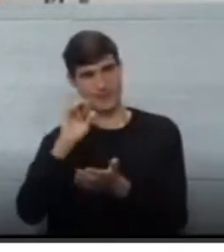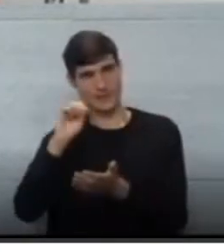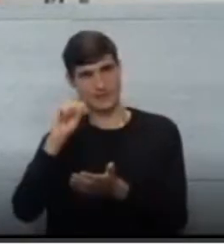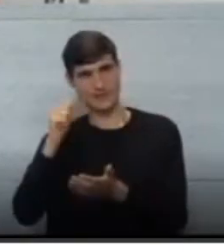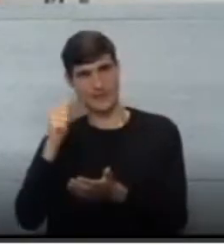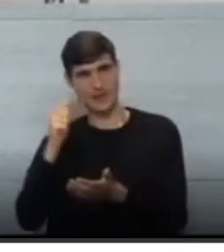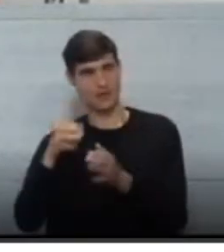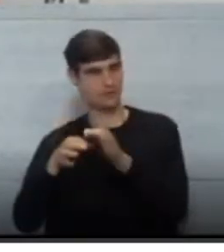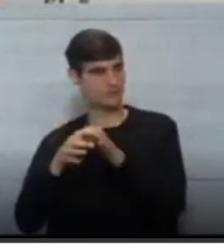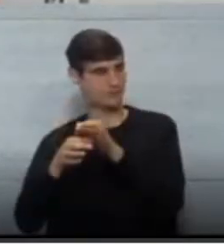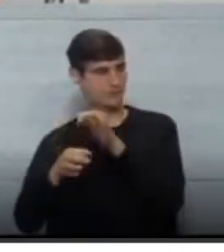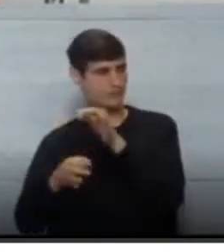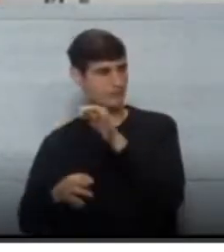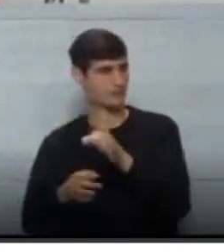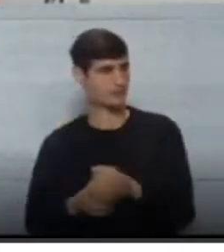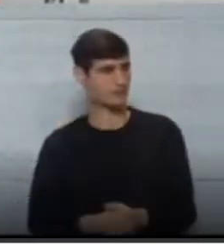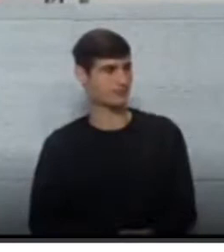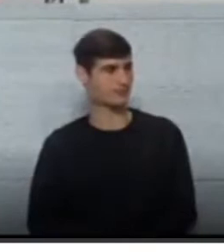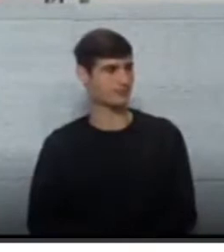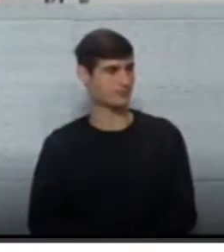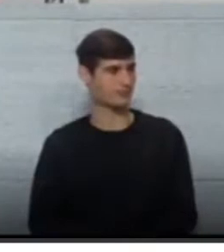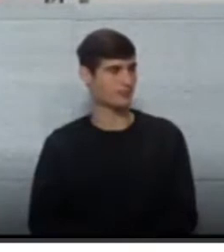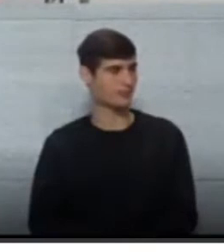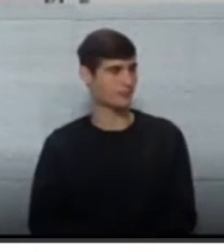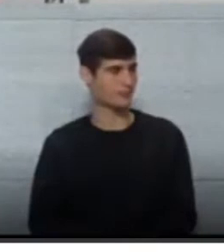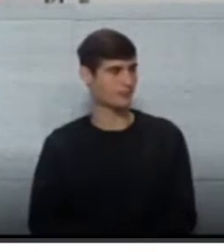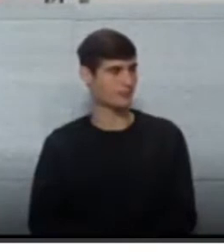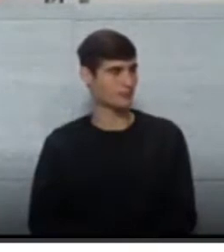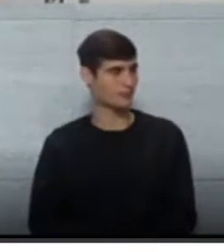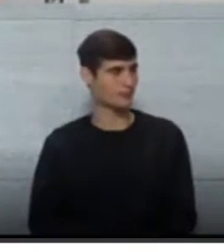quanto diretamente aí do TSA.